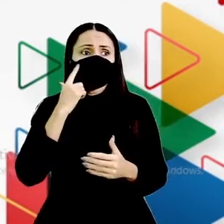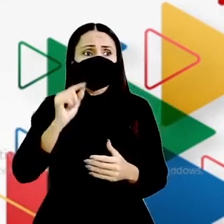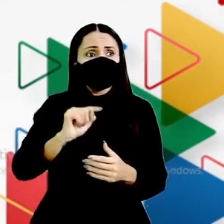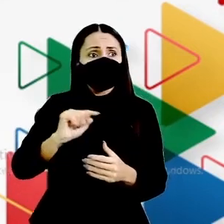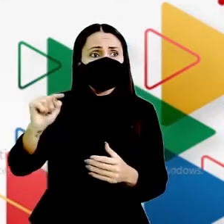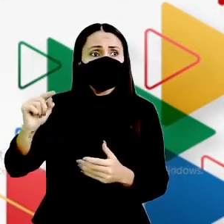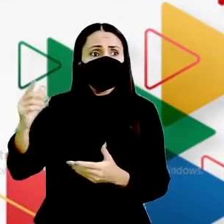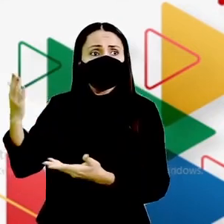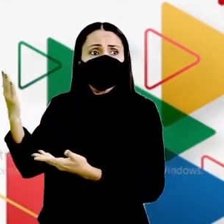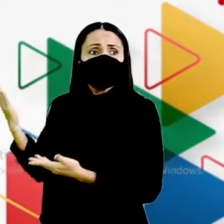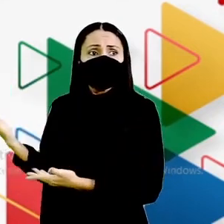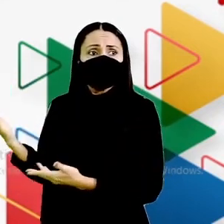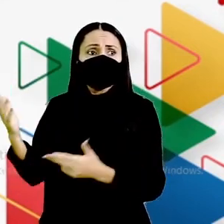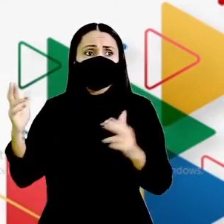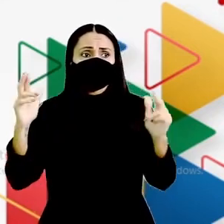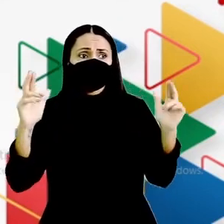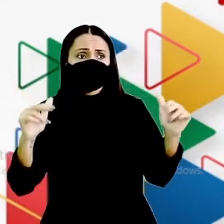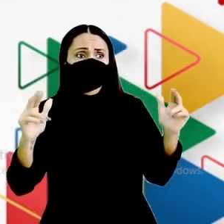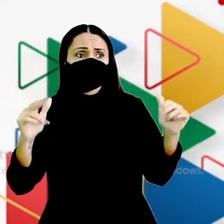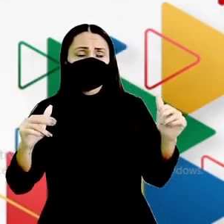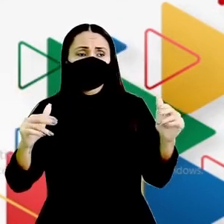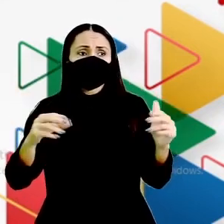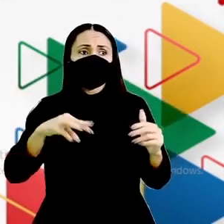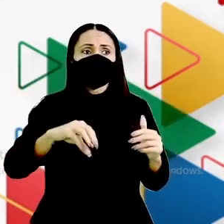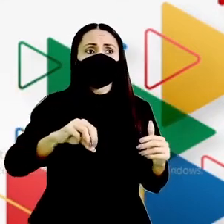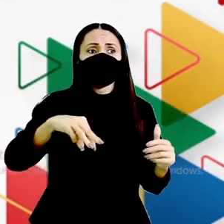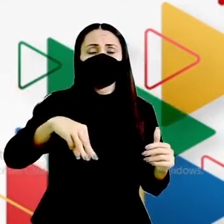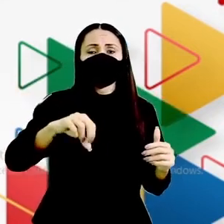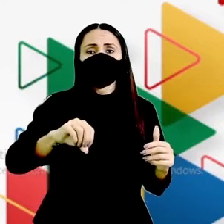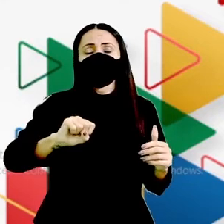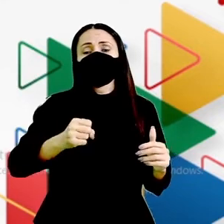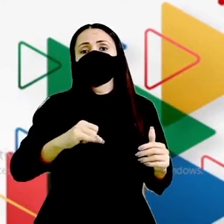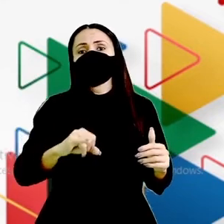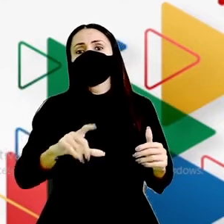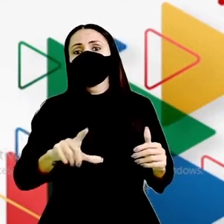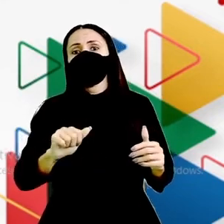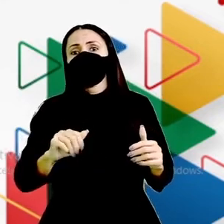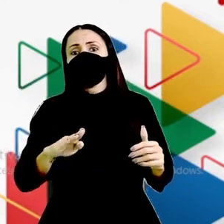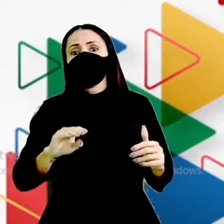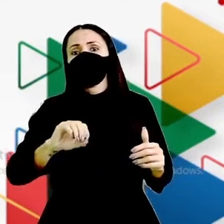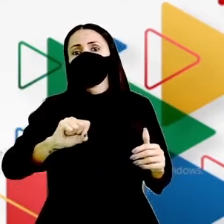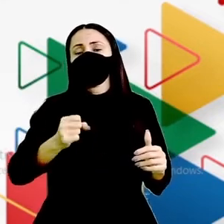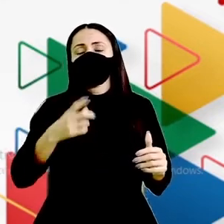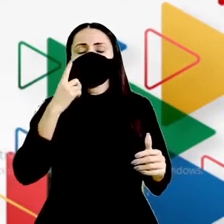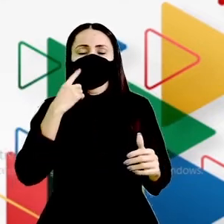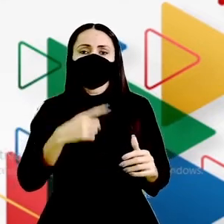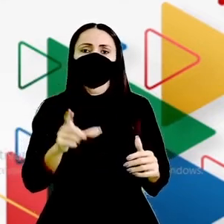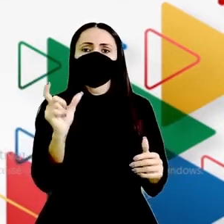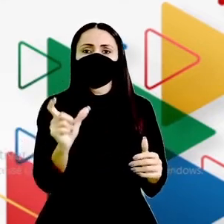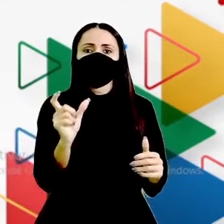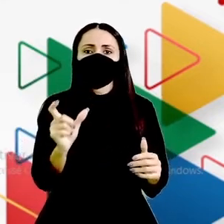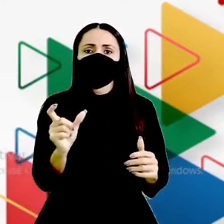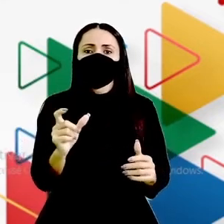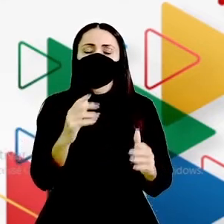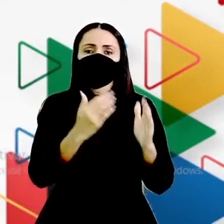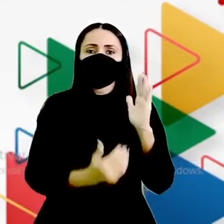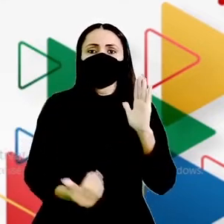gráfica leva ao acento os monossílabos, ou seja, aquelas palavras que apresentam apenas uma